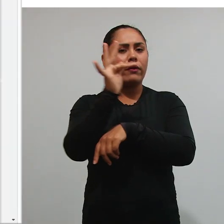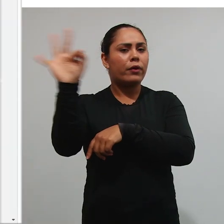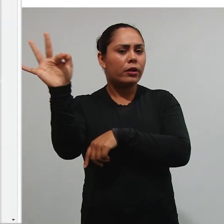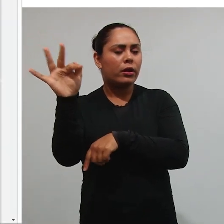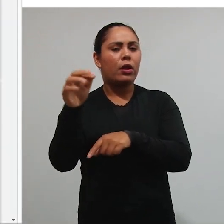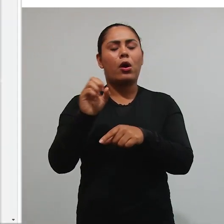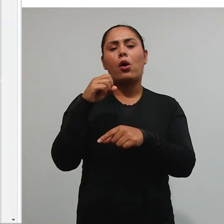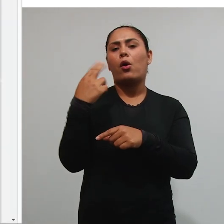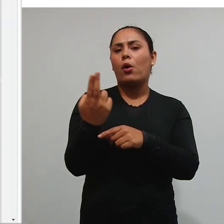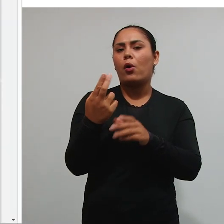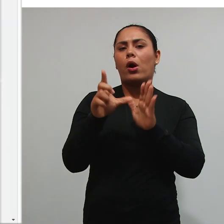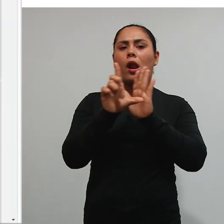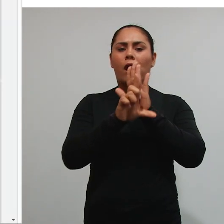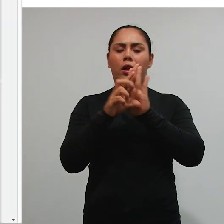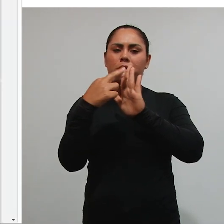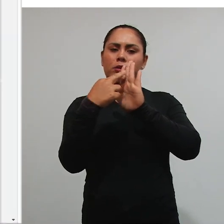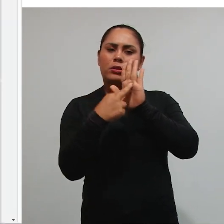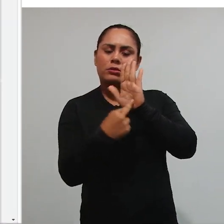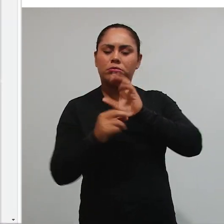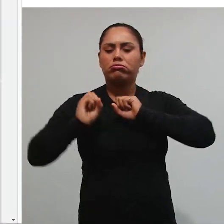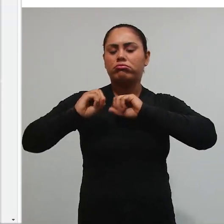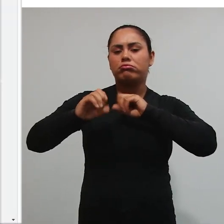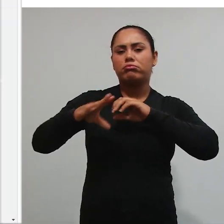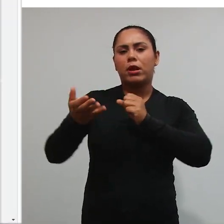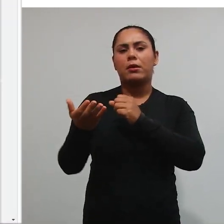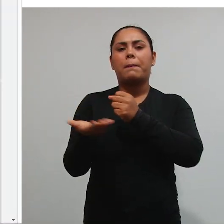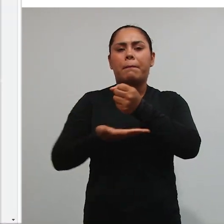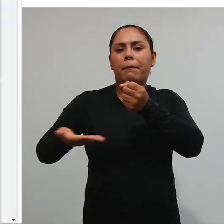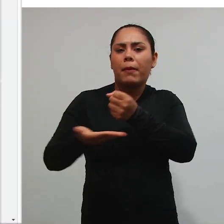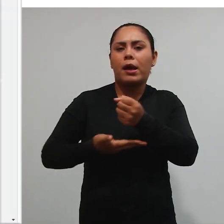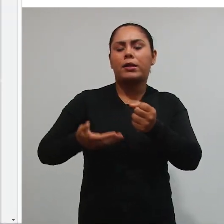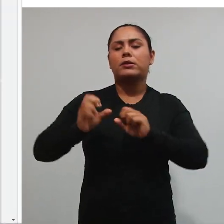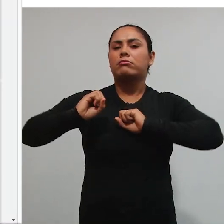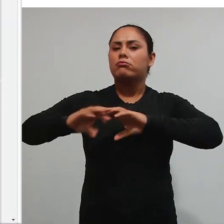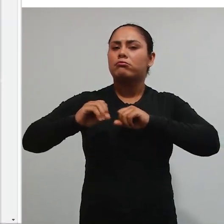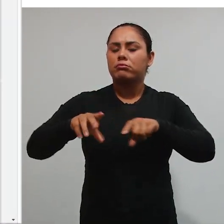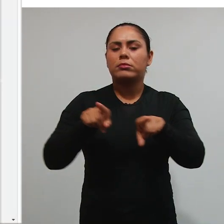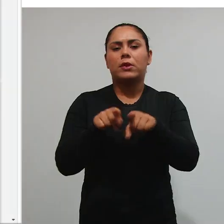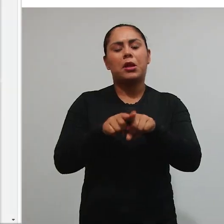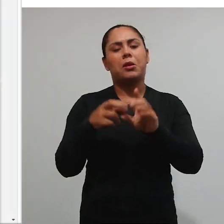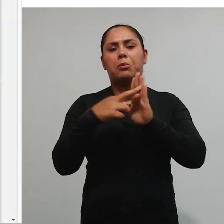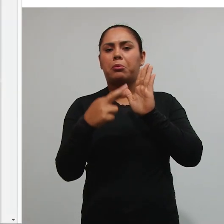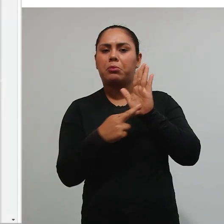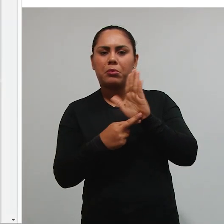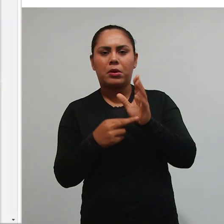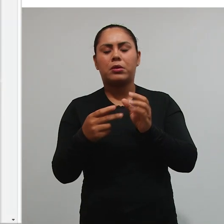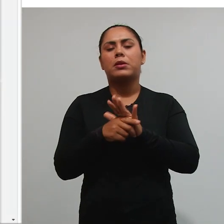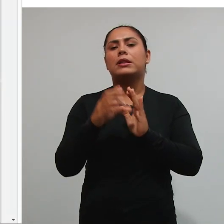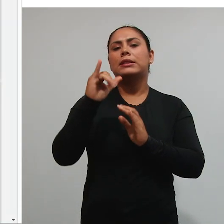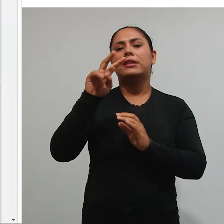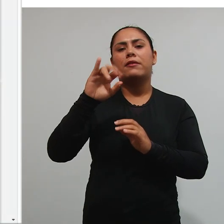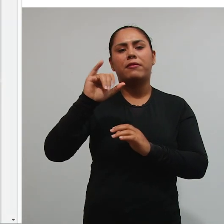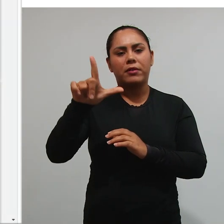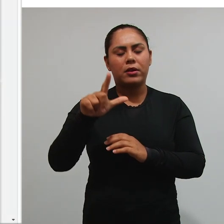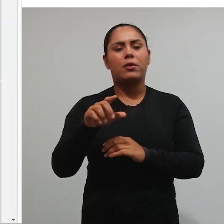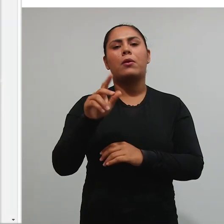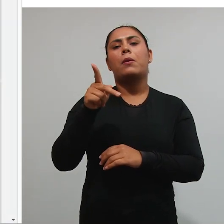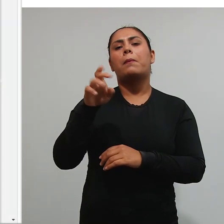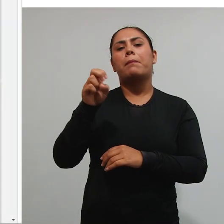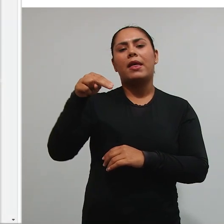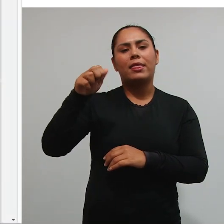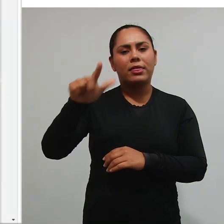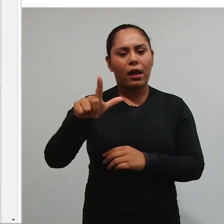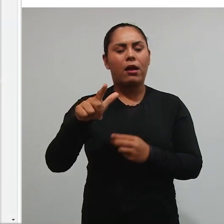Federal, ou a Lei de Diretrizes e Bases da Educação, ou qualquer outra normativa, o Código Penal, o Código Civil, a